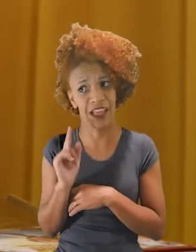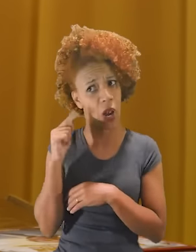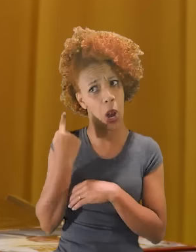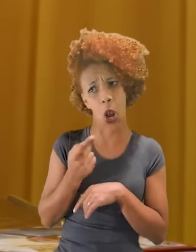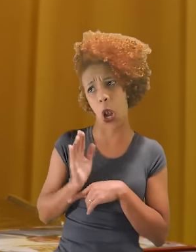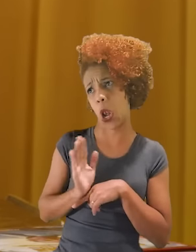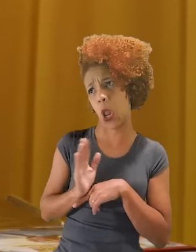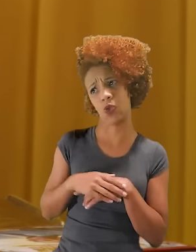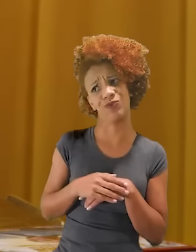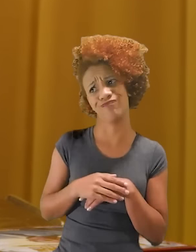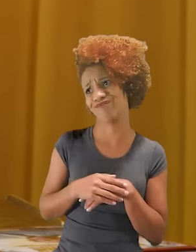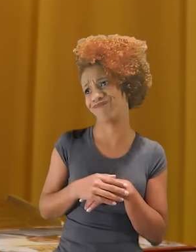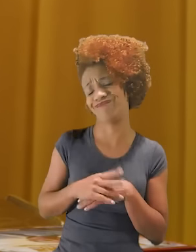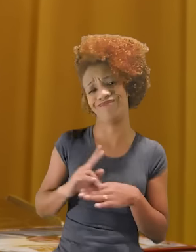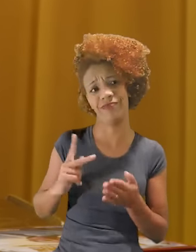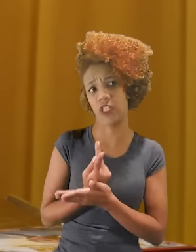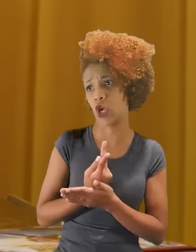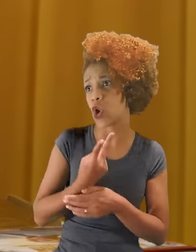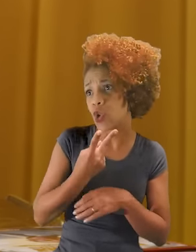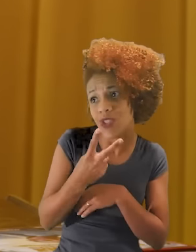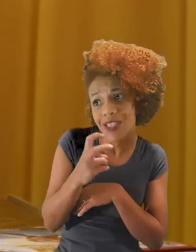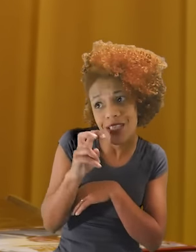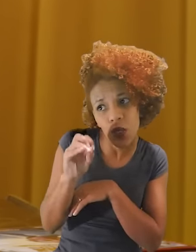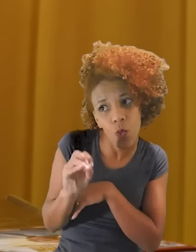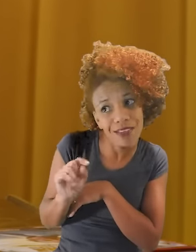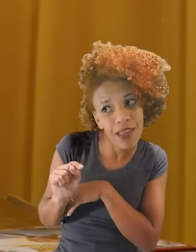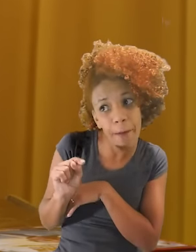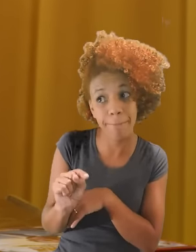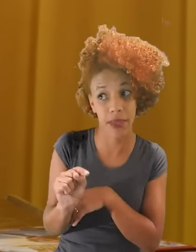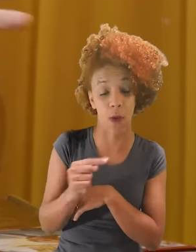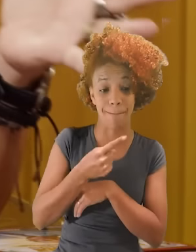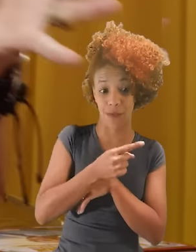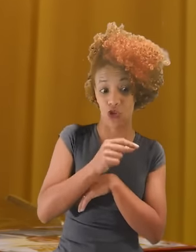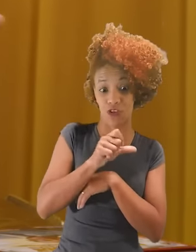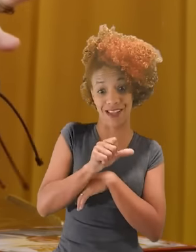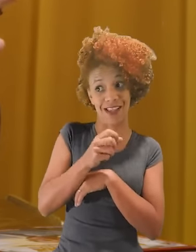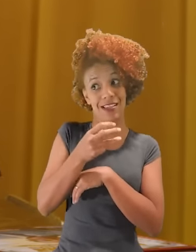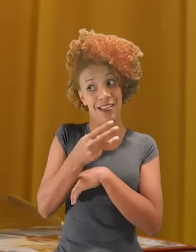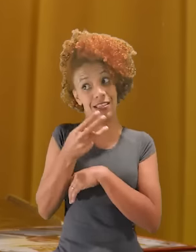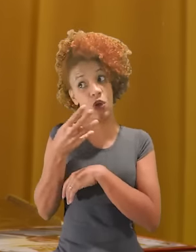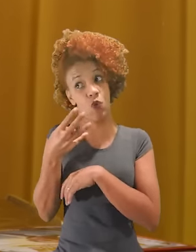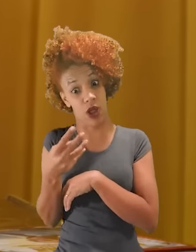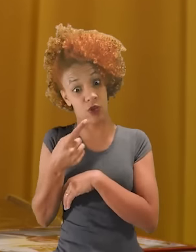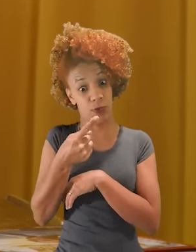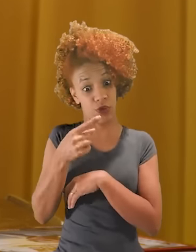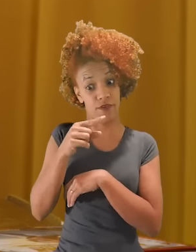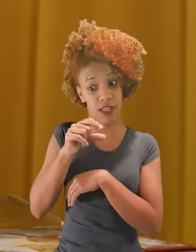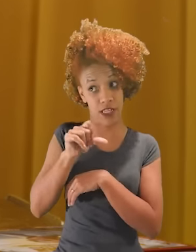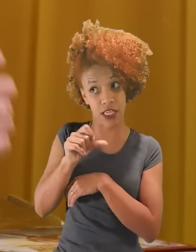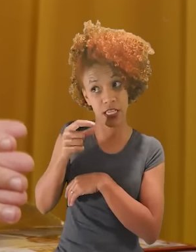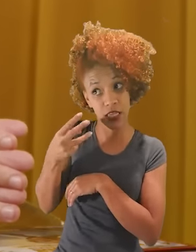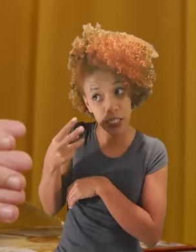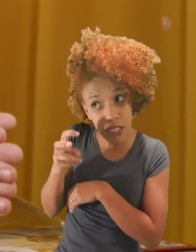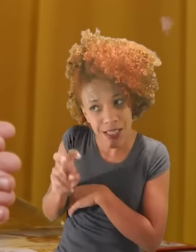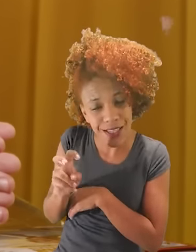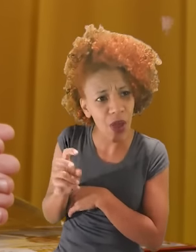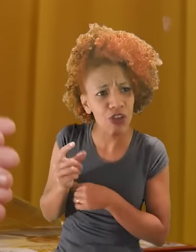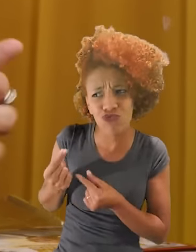muito louco, isso não vai dar certo. Eles estavam orçando em 250 mil, nós estamos falando em 1934, 35, é muito dinheiro. Quando chegou